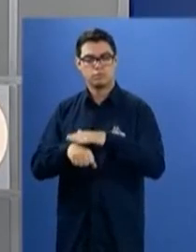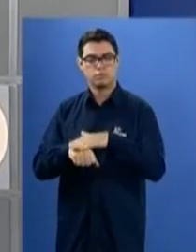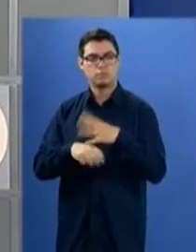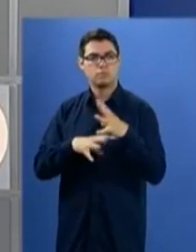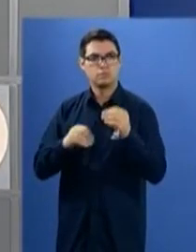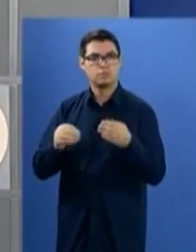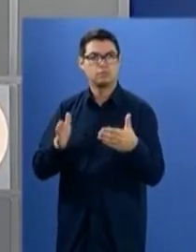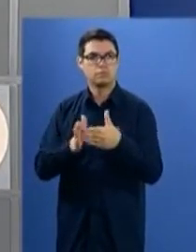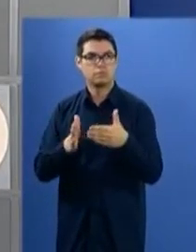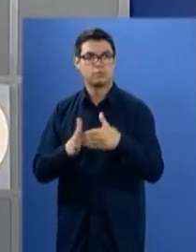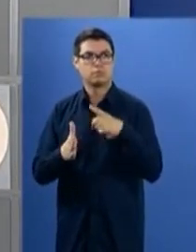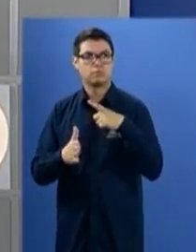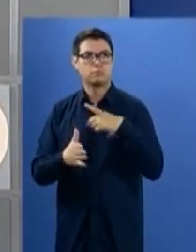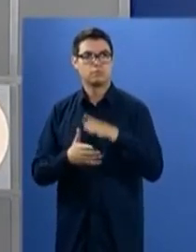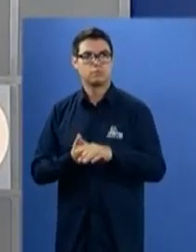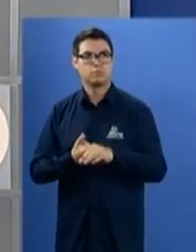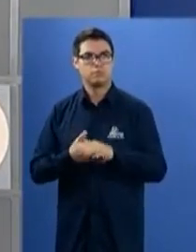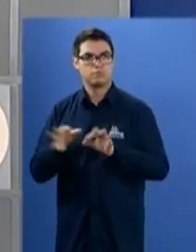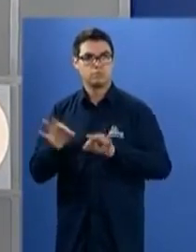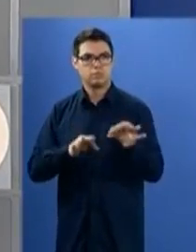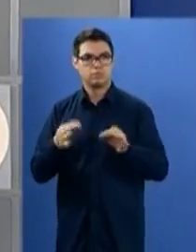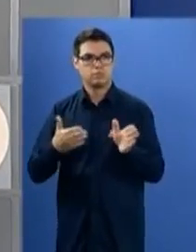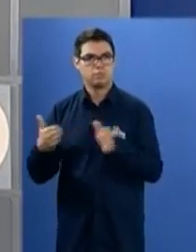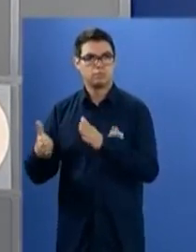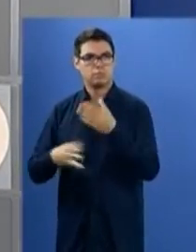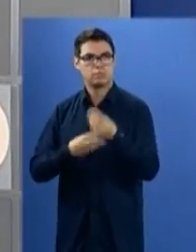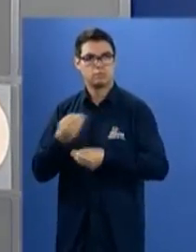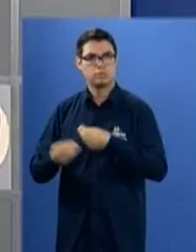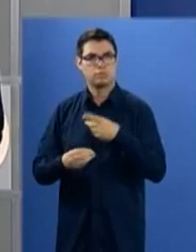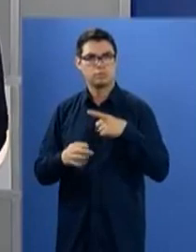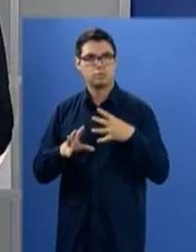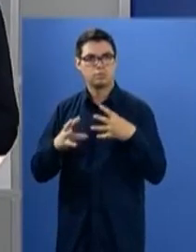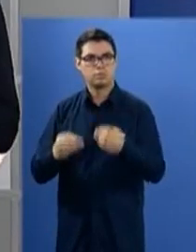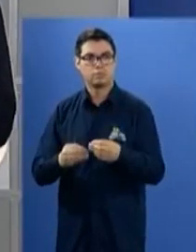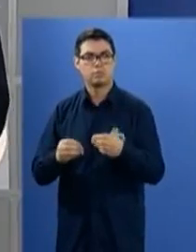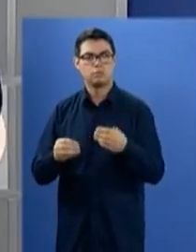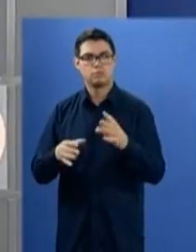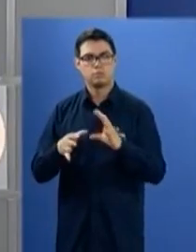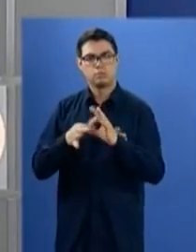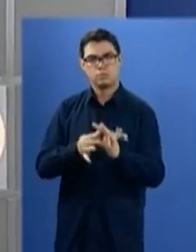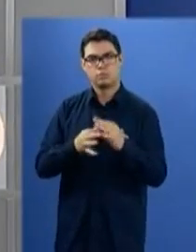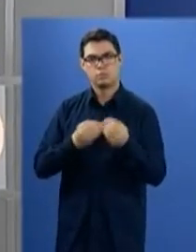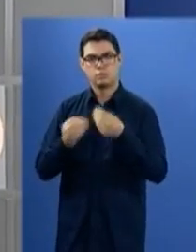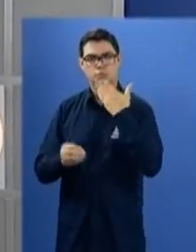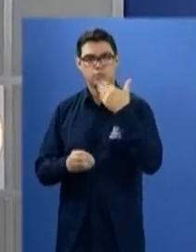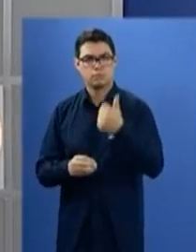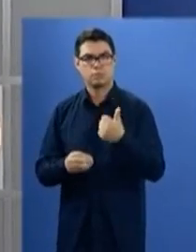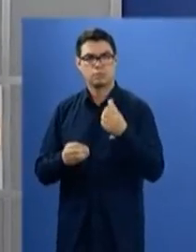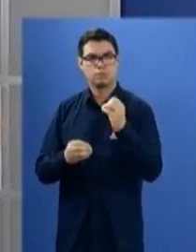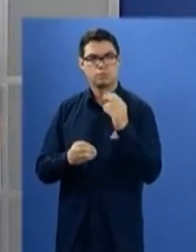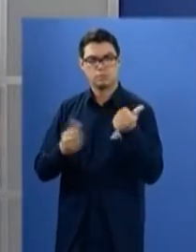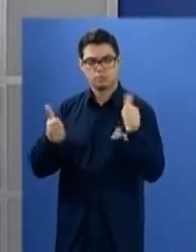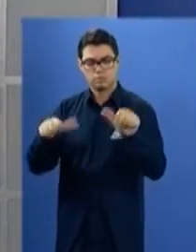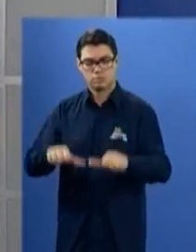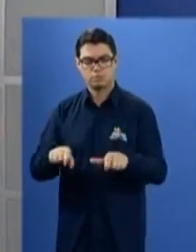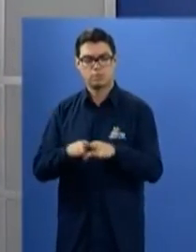um limite. E a produtividade está intimamente ligada à melhor ou pior